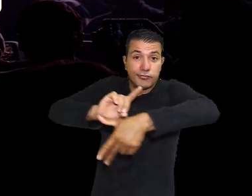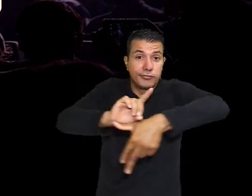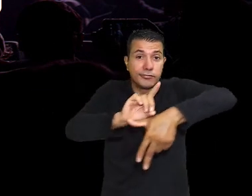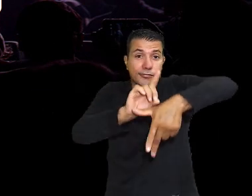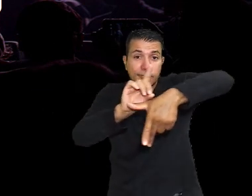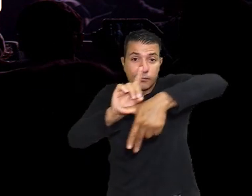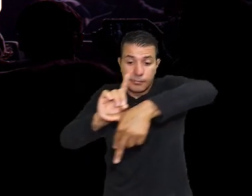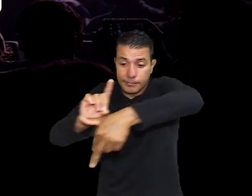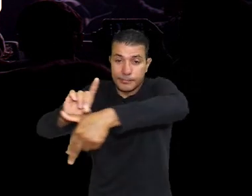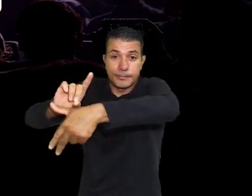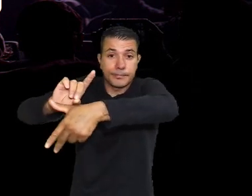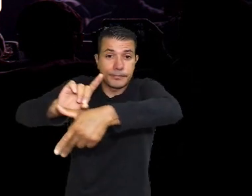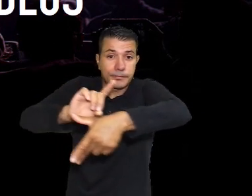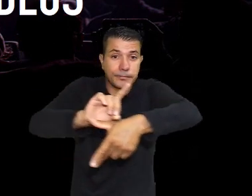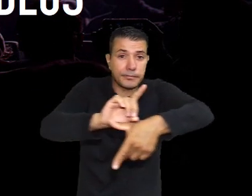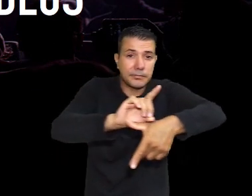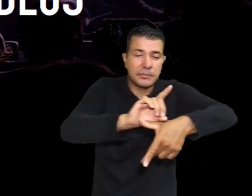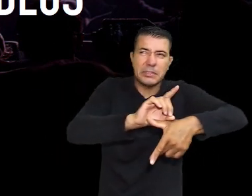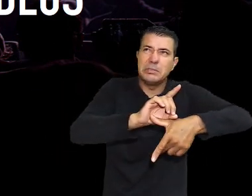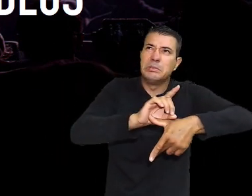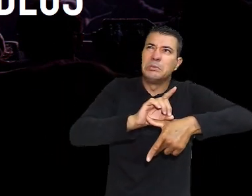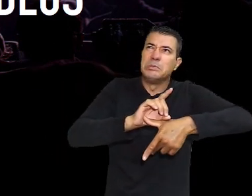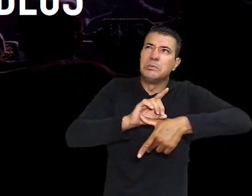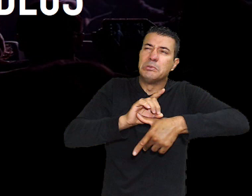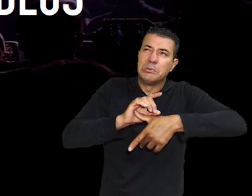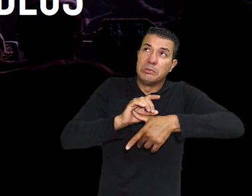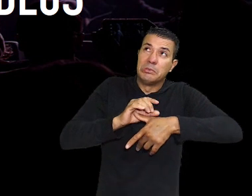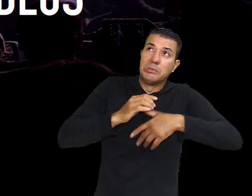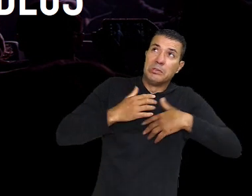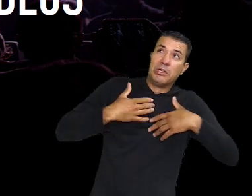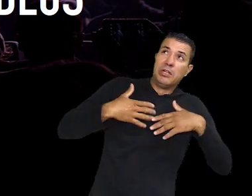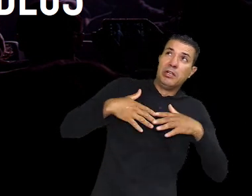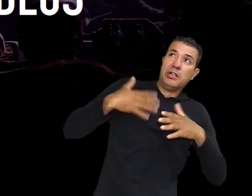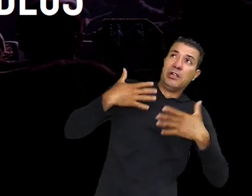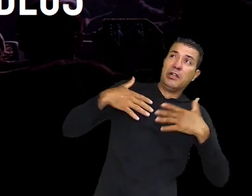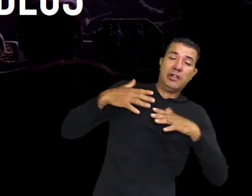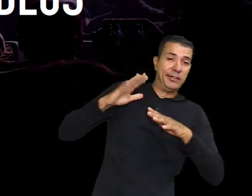contigo eu estou. Não te